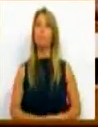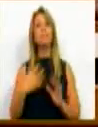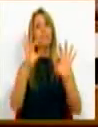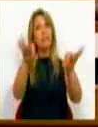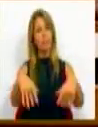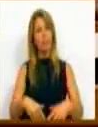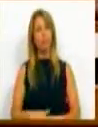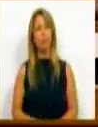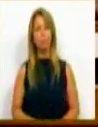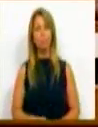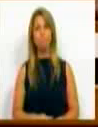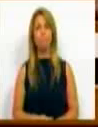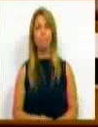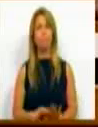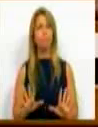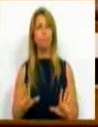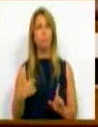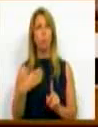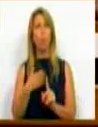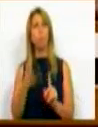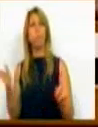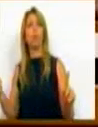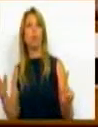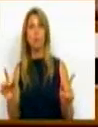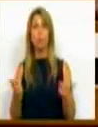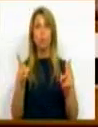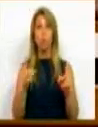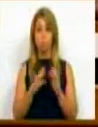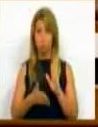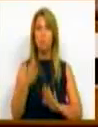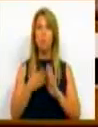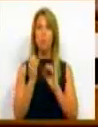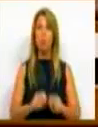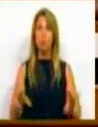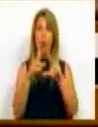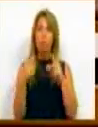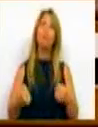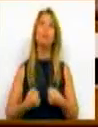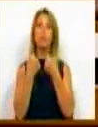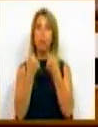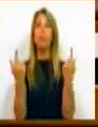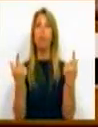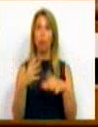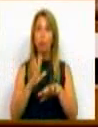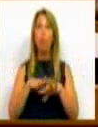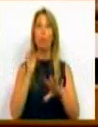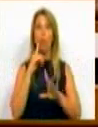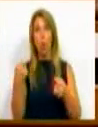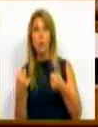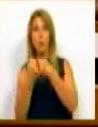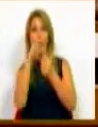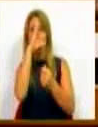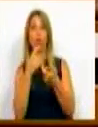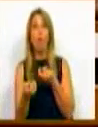termino. Não nos desviamos da emergência de novos desafios que reconfiguram os reptos da governação